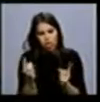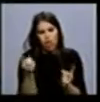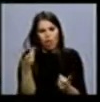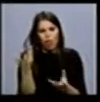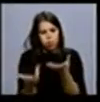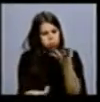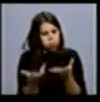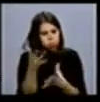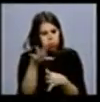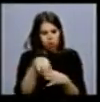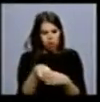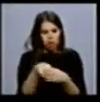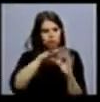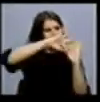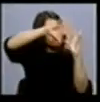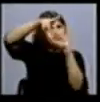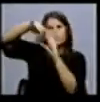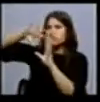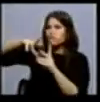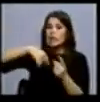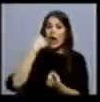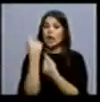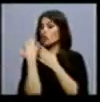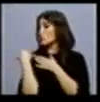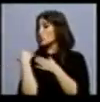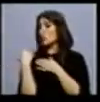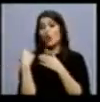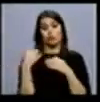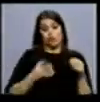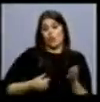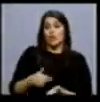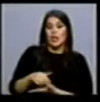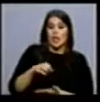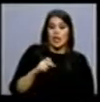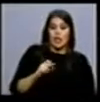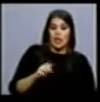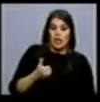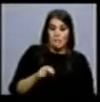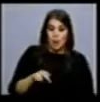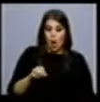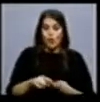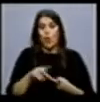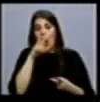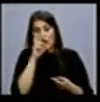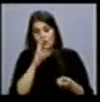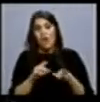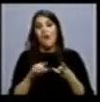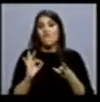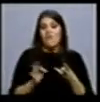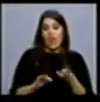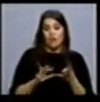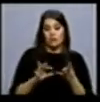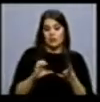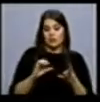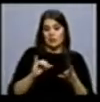do universo e alguns deles que são responsáveis por nós estarmos aqui. O carbono, o oxigênio, o ferro, o sílico e, portanto, tudo